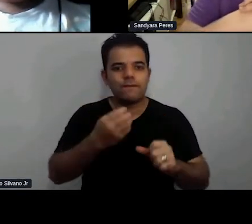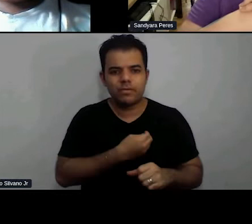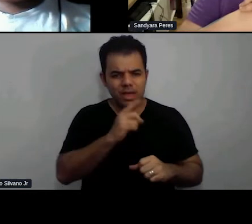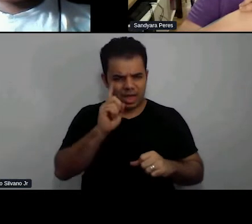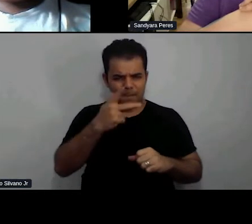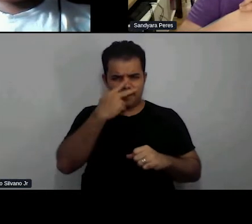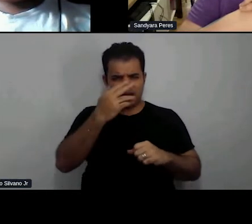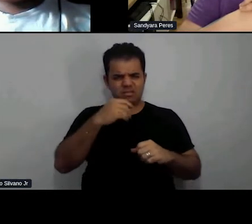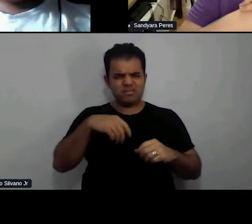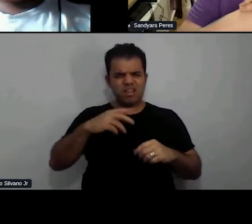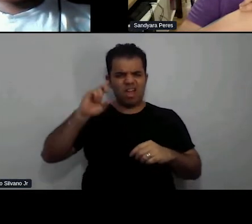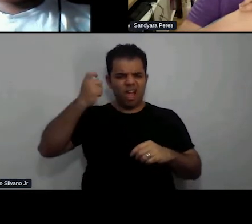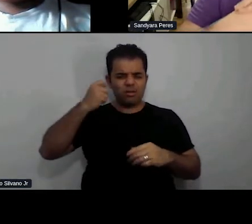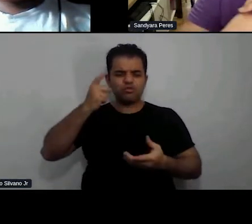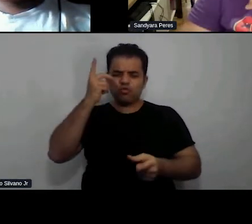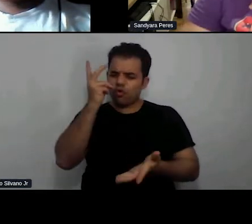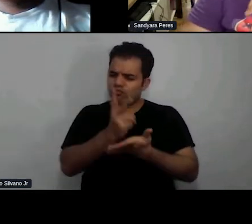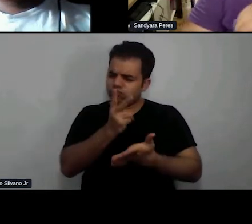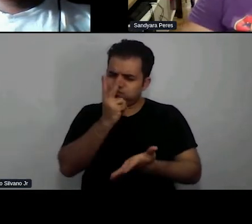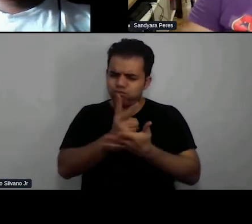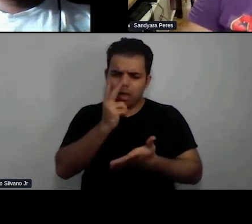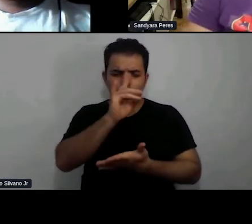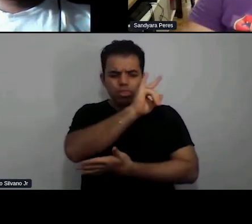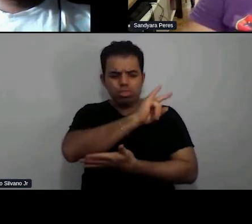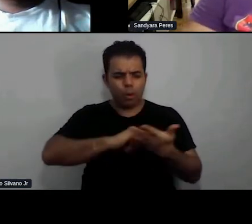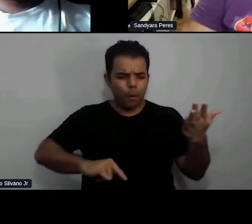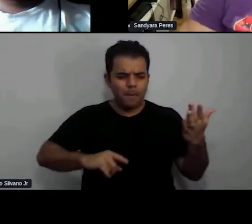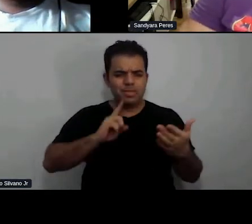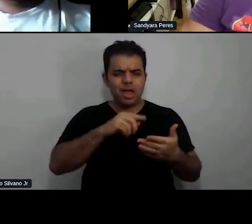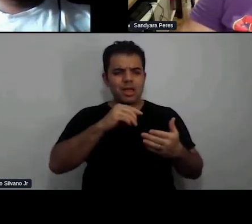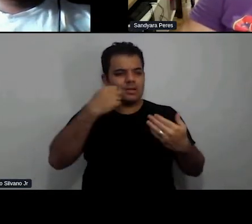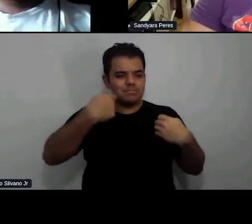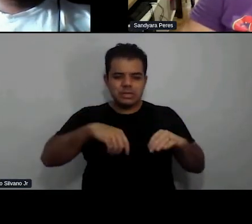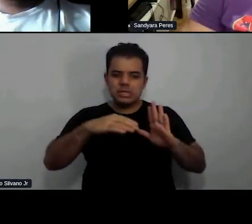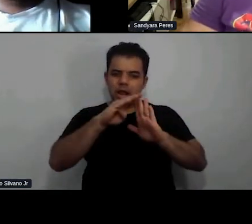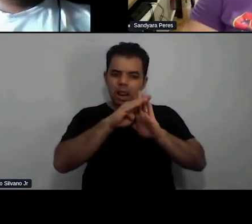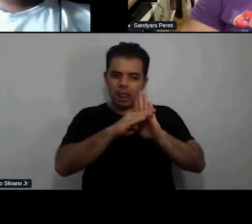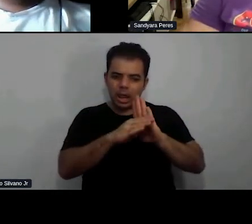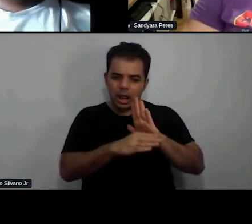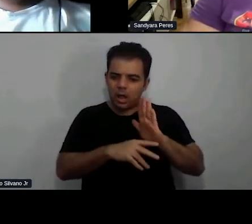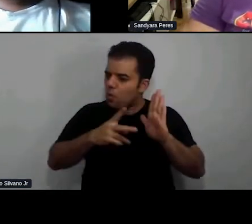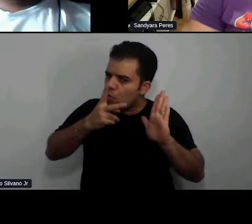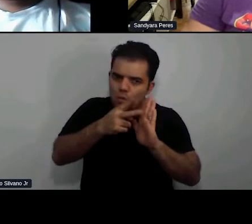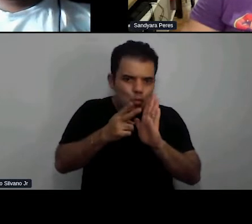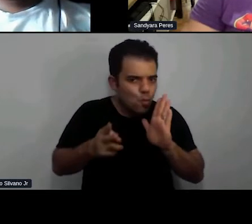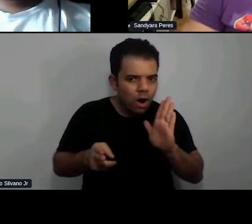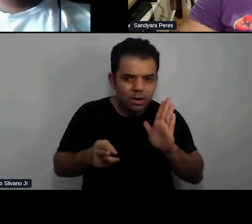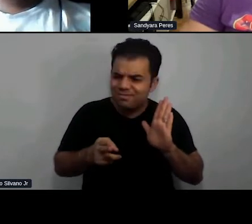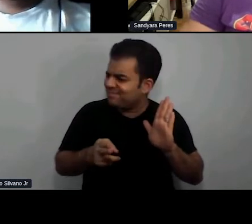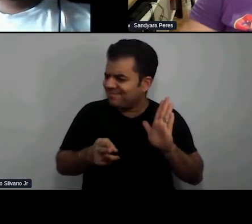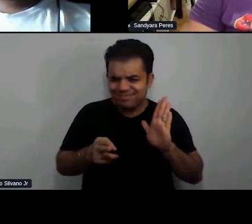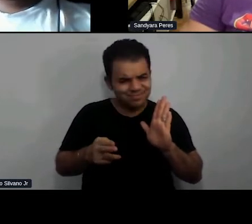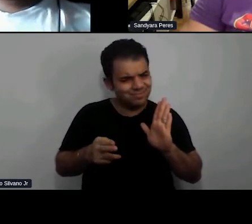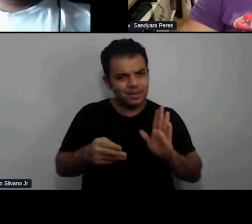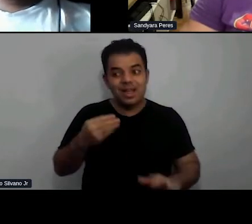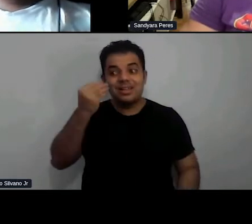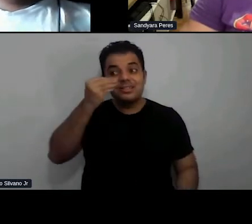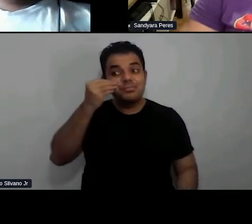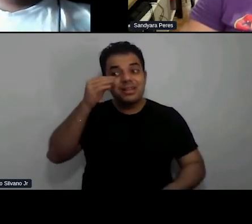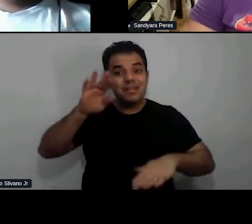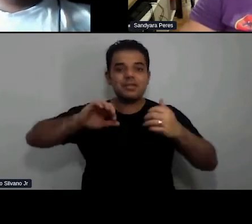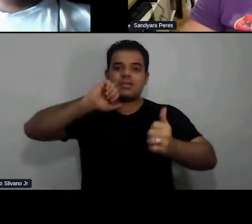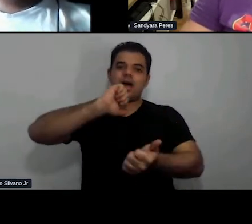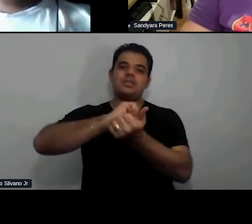onde que você vai pegar ali, ler a documentação, tem que ser desse jeitinho aqui. Tem experiências que a gente tem que adequar,